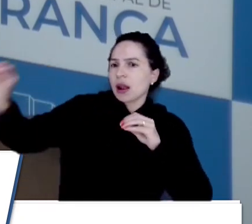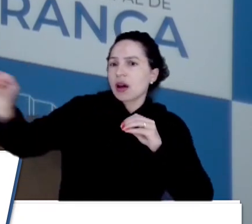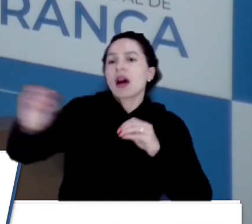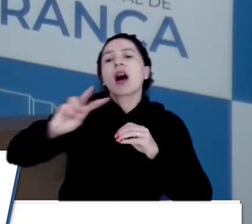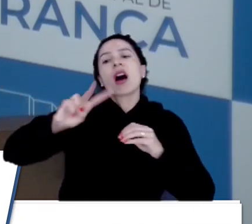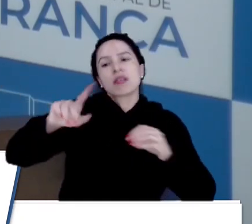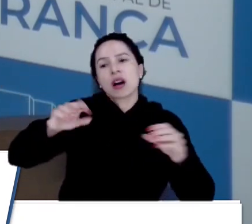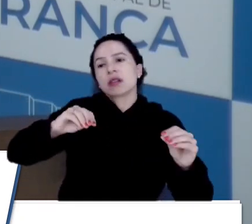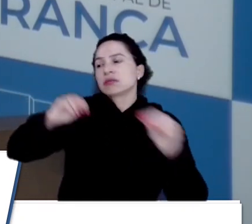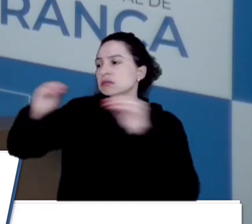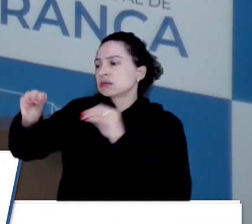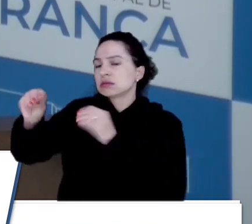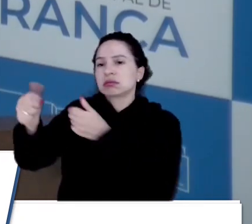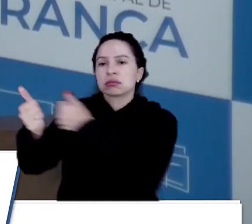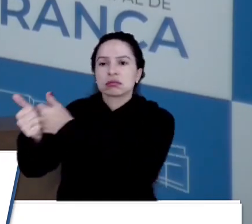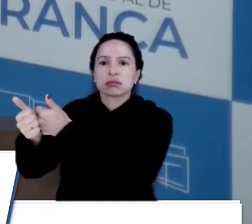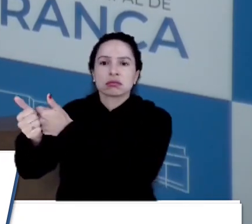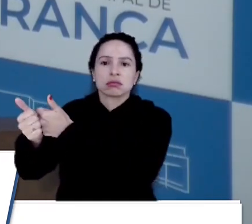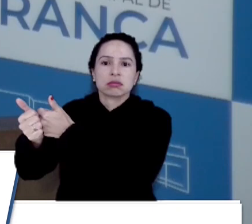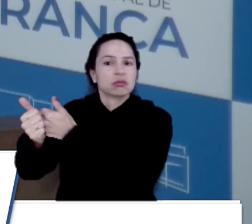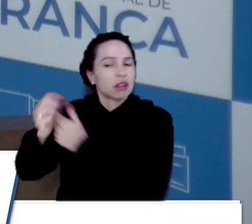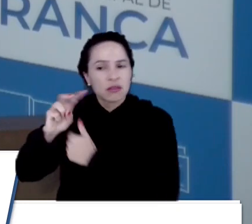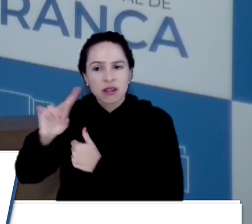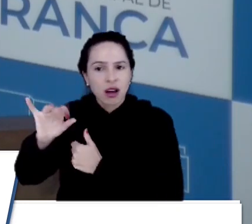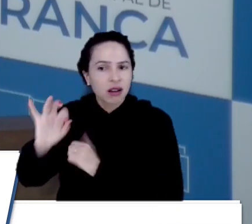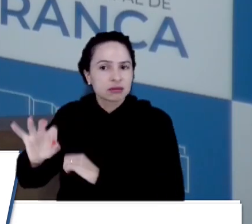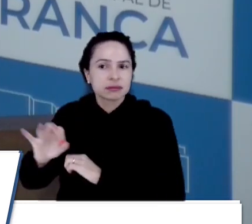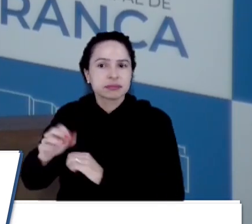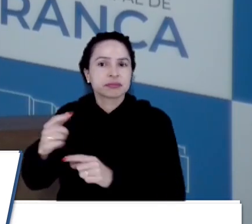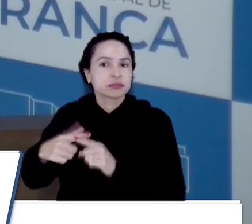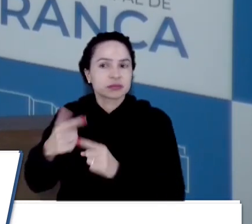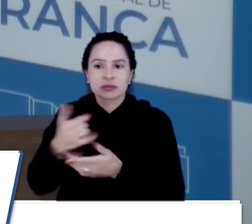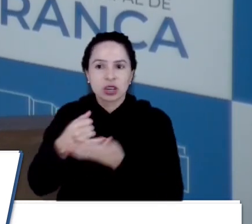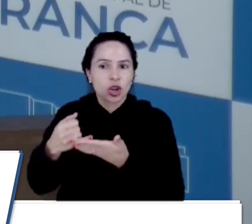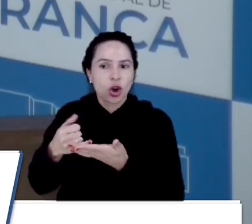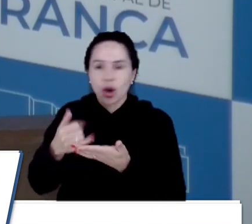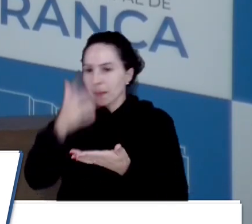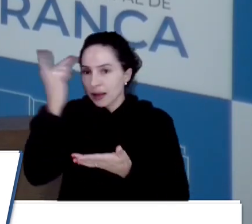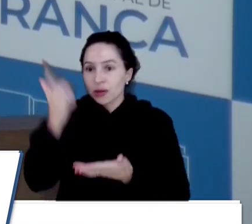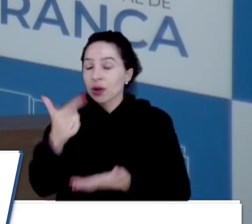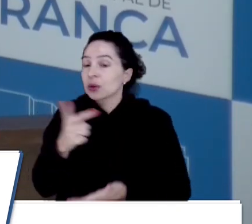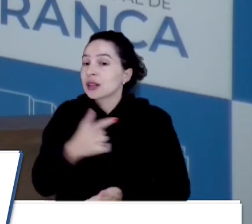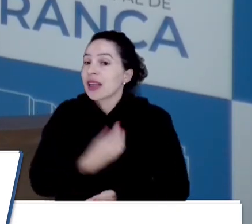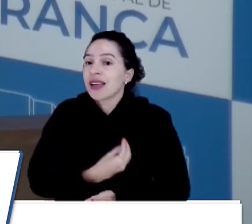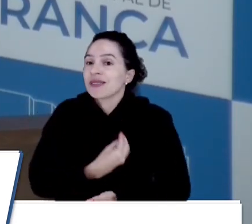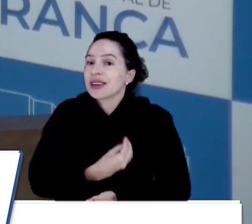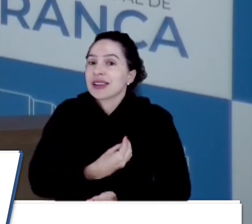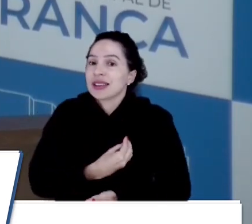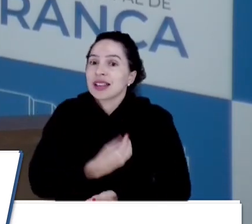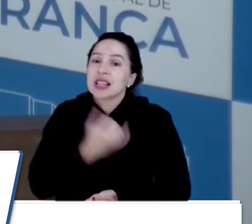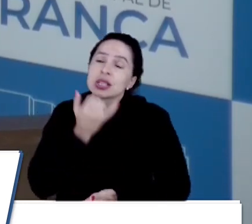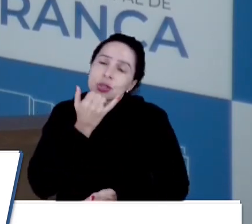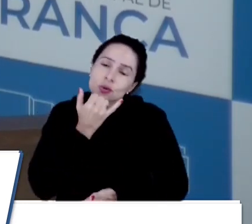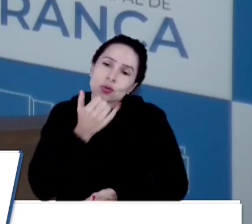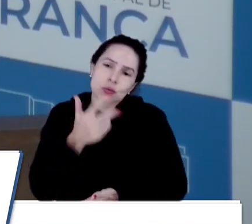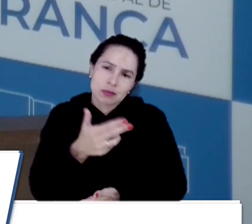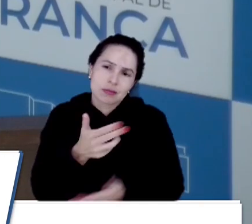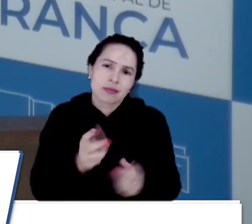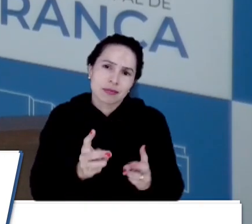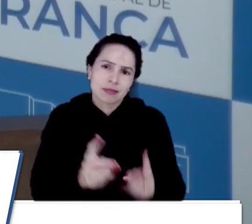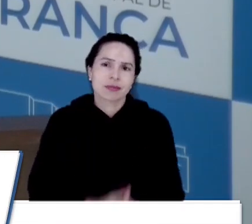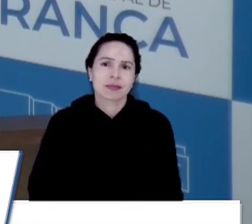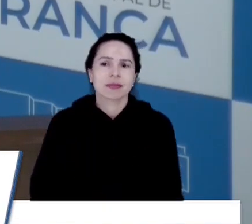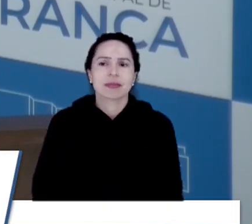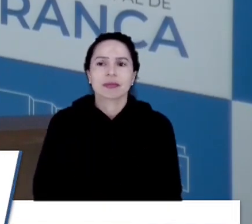para o bairro que tiver traficante. Porque sem a droga que o pessoal não vive. Desculpa, Lurdinha, pode continuar.